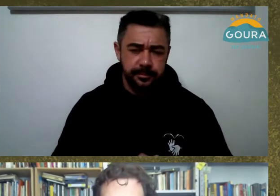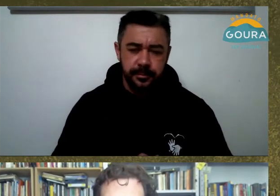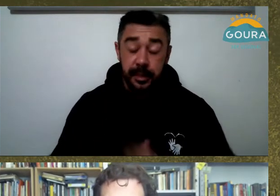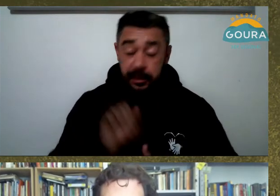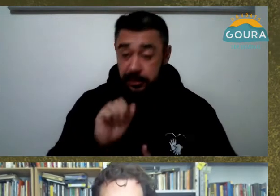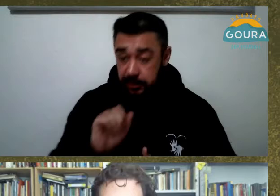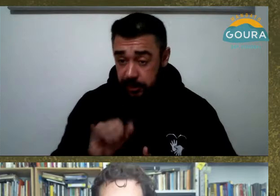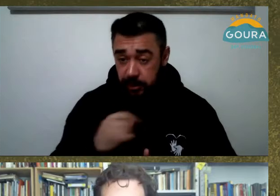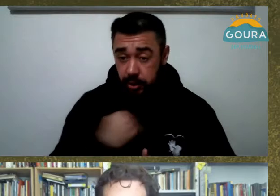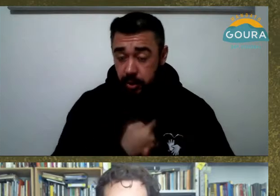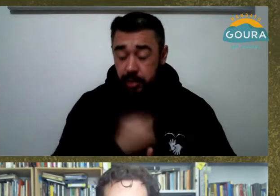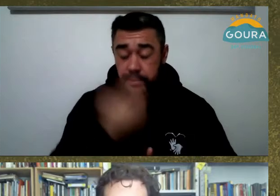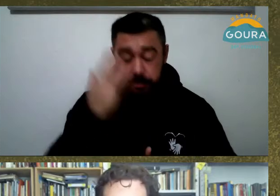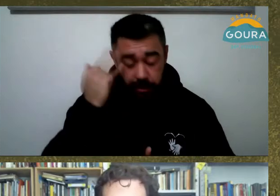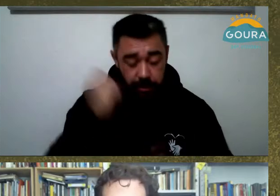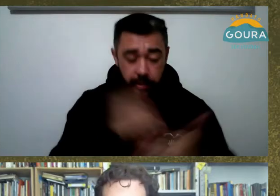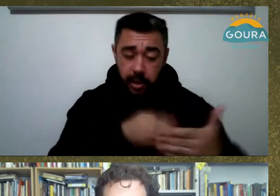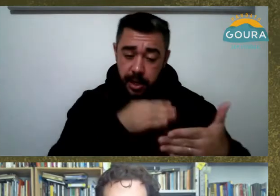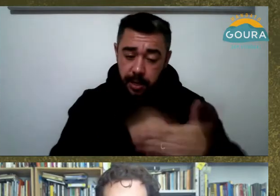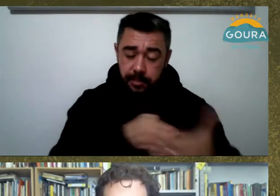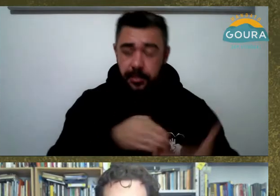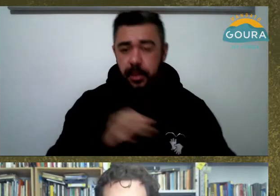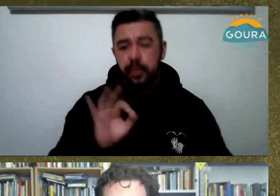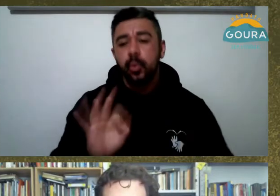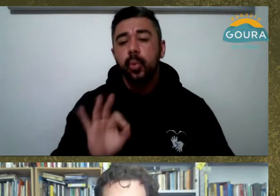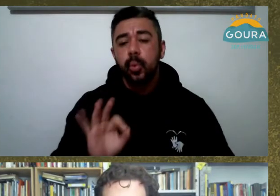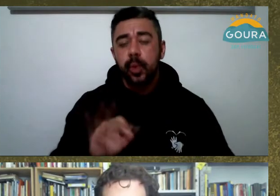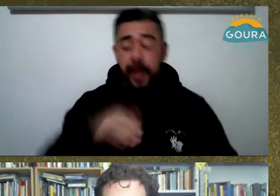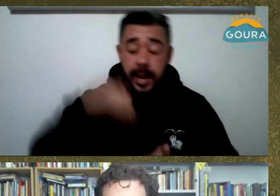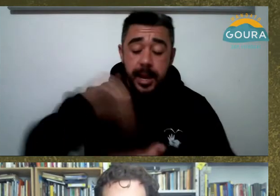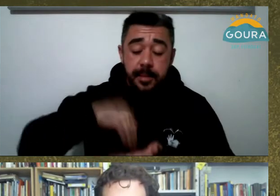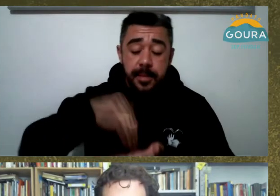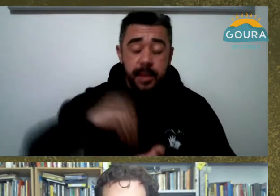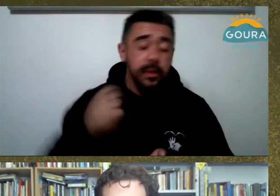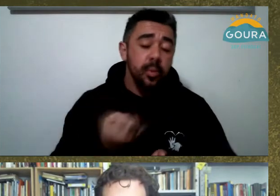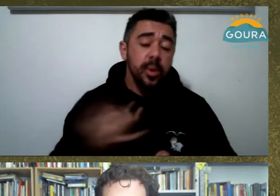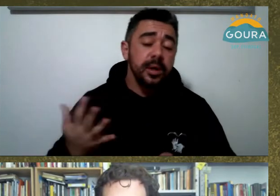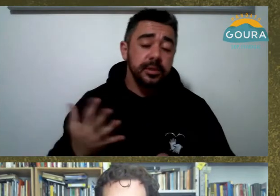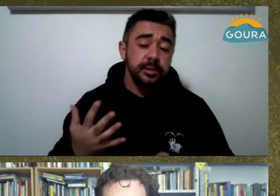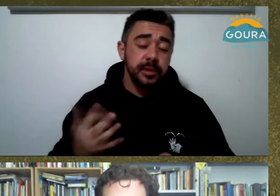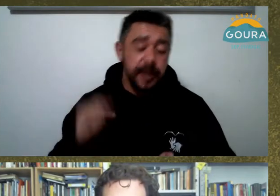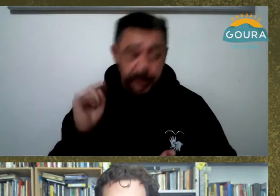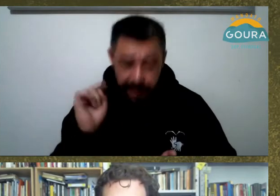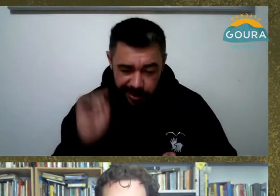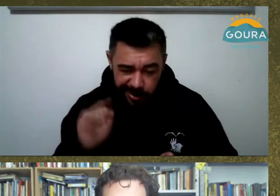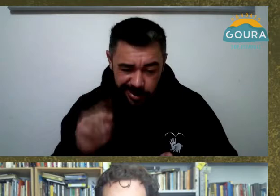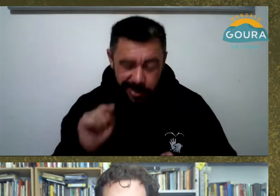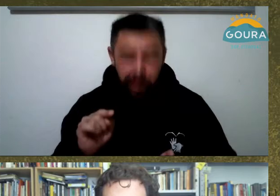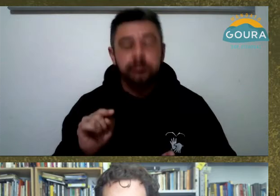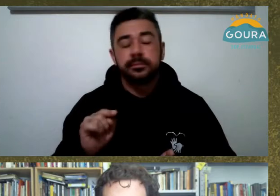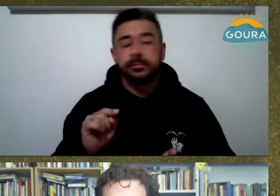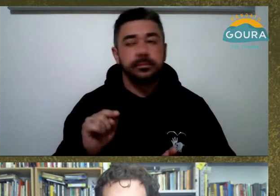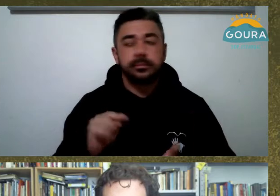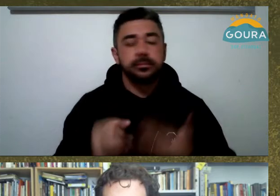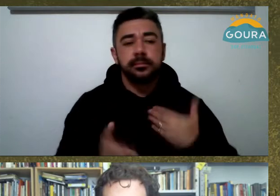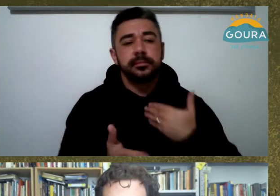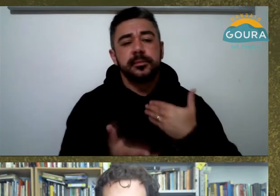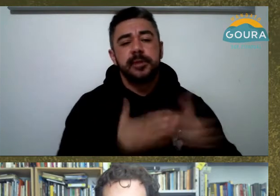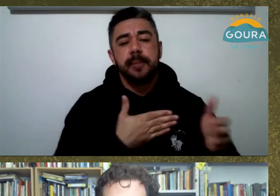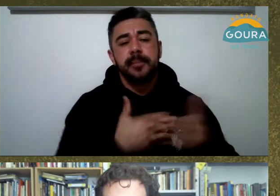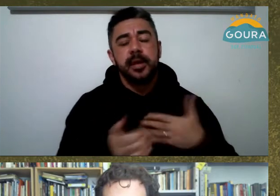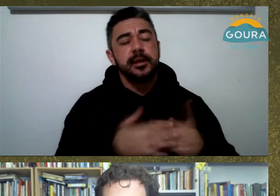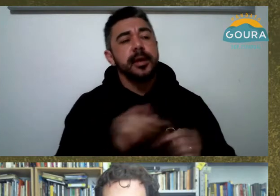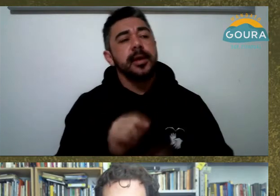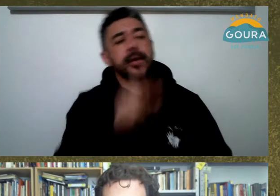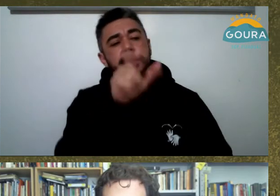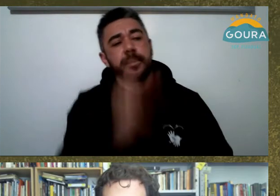limite objetivo, este viés, esta discricionariedade é pelo